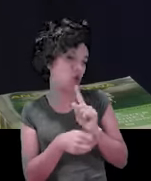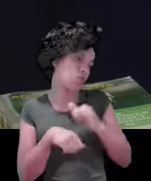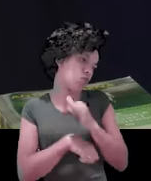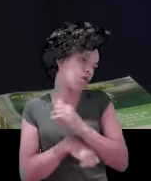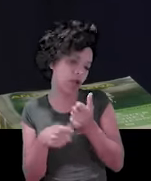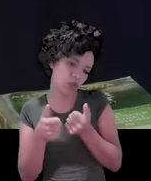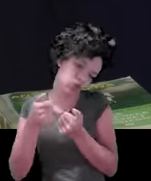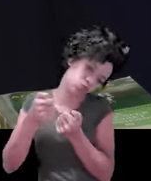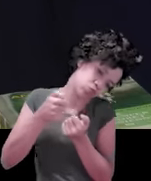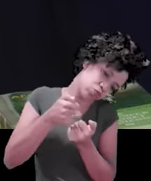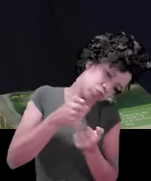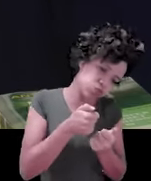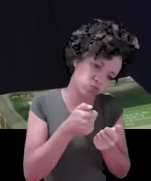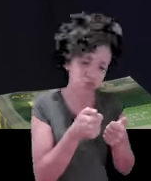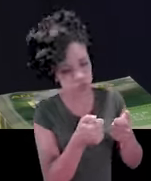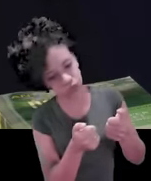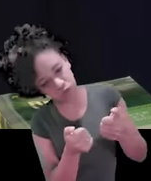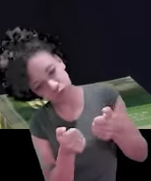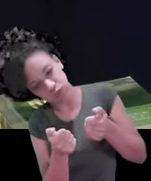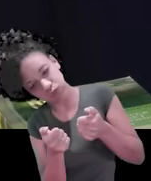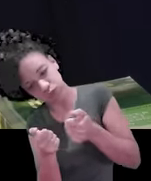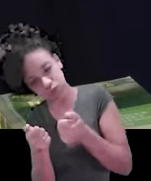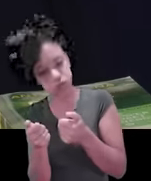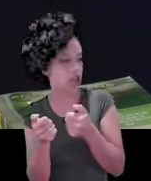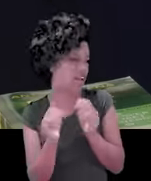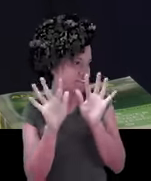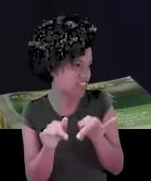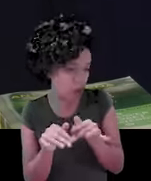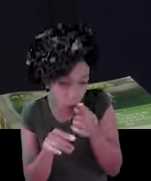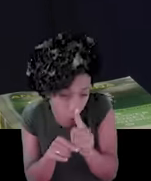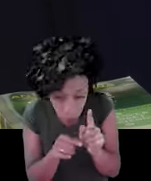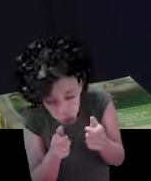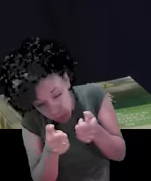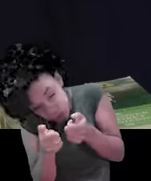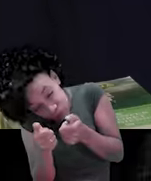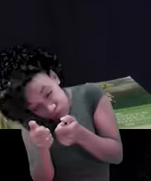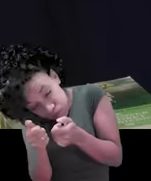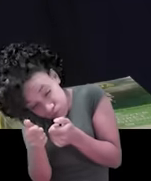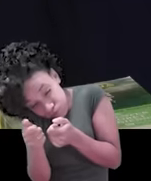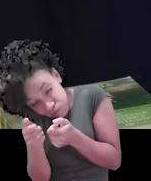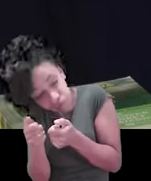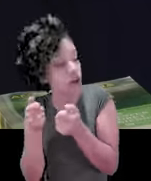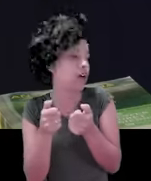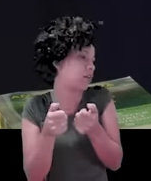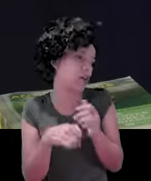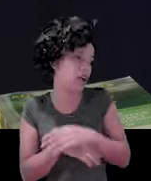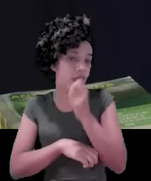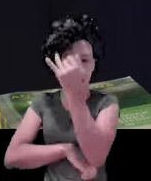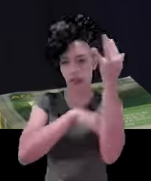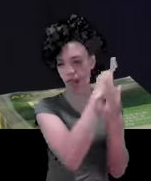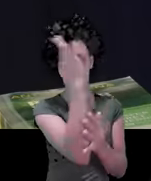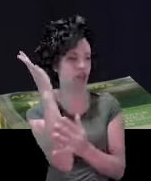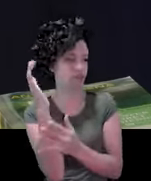aeroporto é um abrir um pouco para a direita trouxe para a esquerda né encaixe o que a gente chama aquela última reta ciente do povo e a minha pista ela